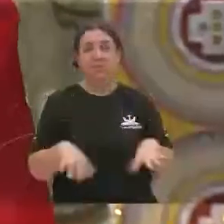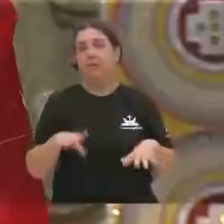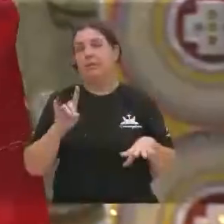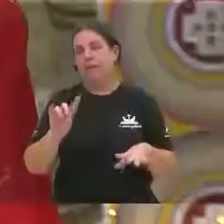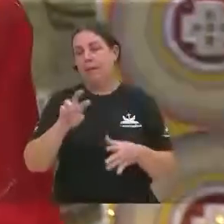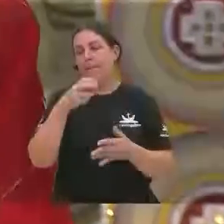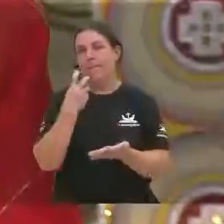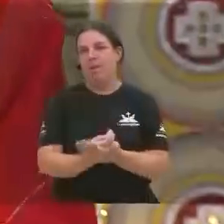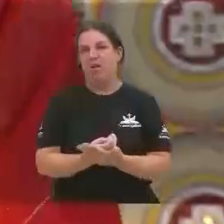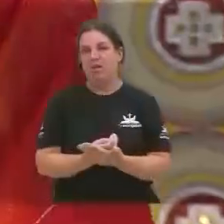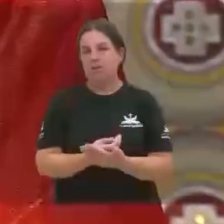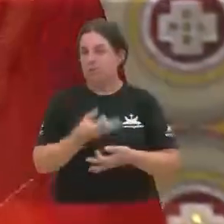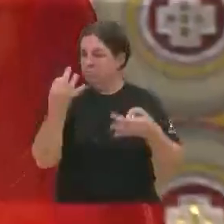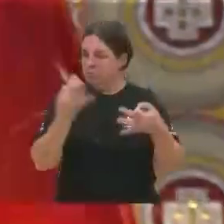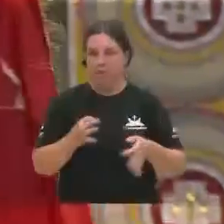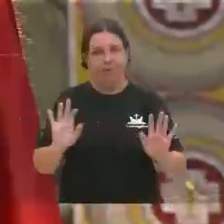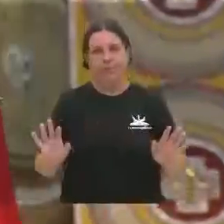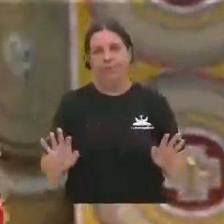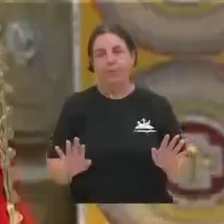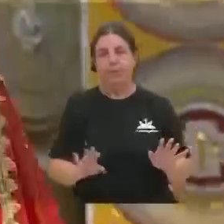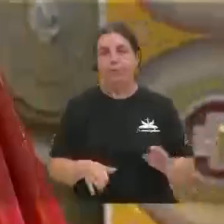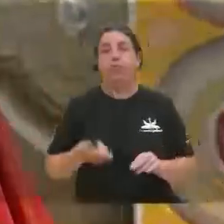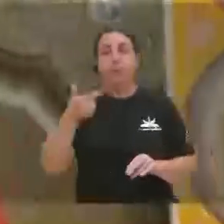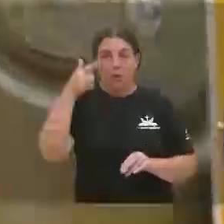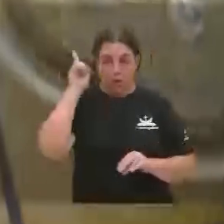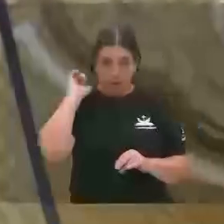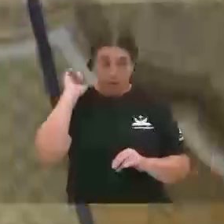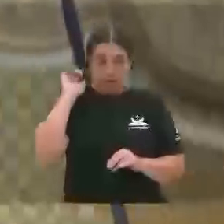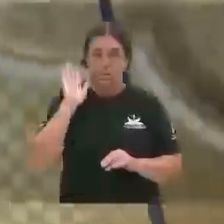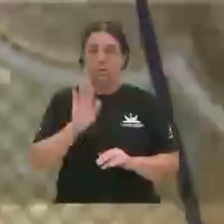ser morto antes